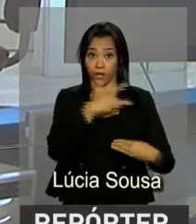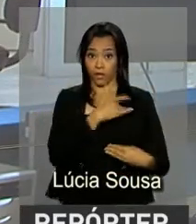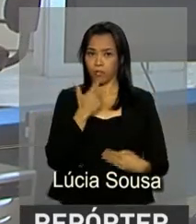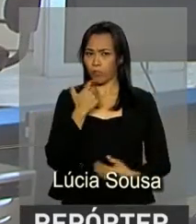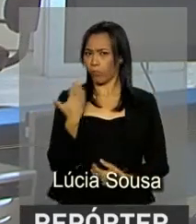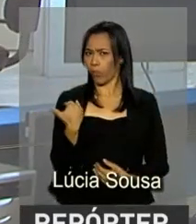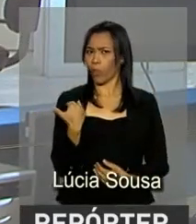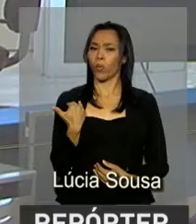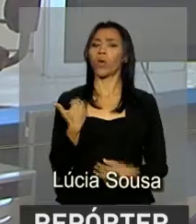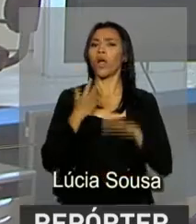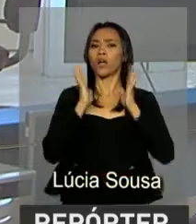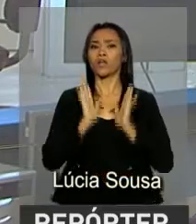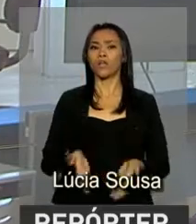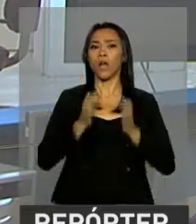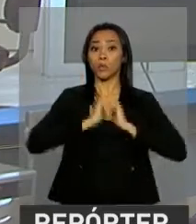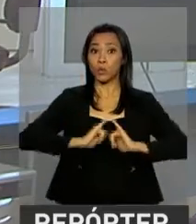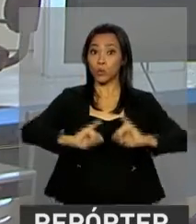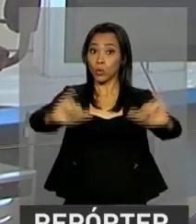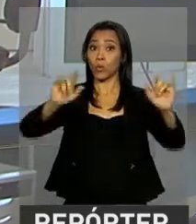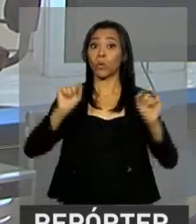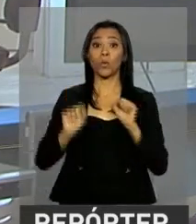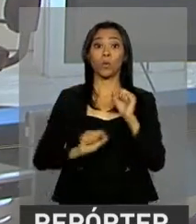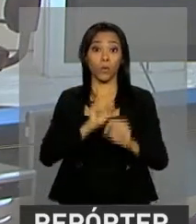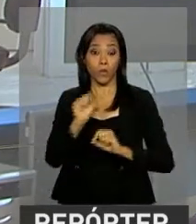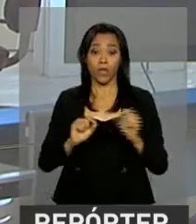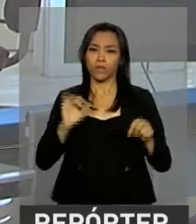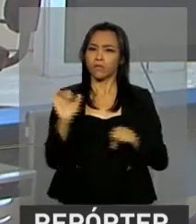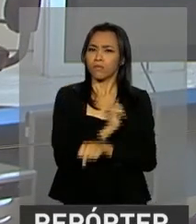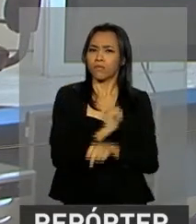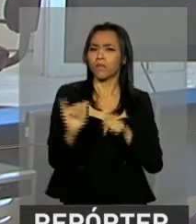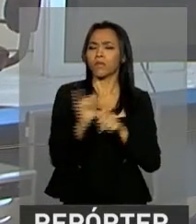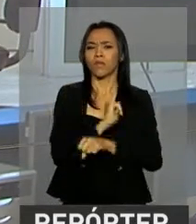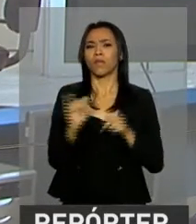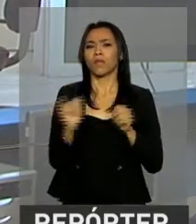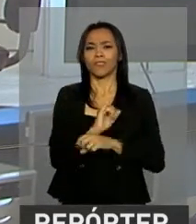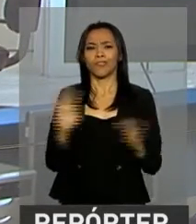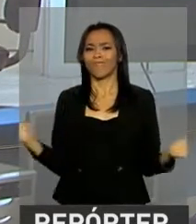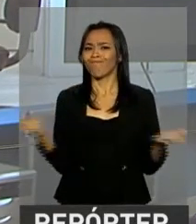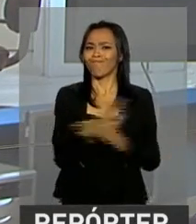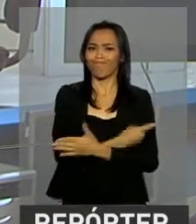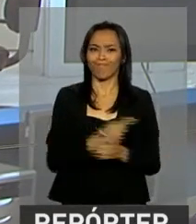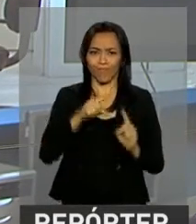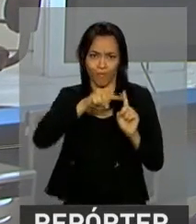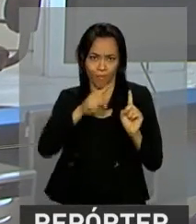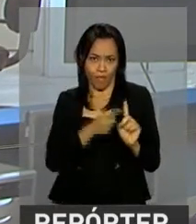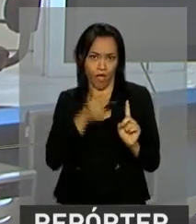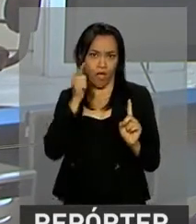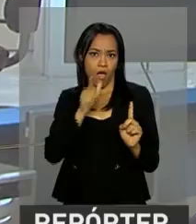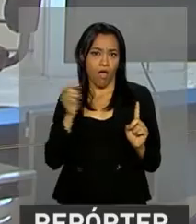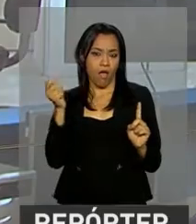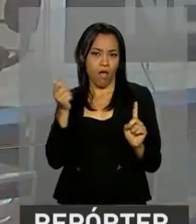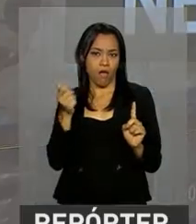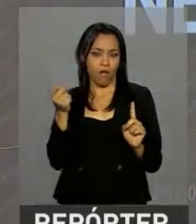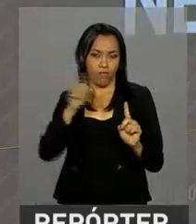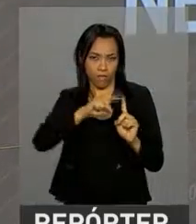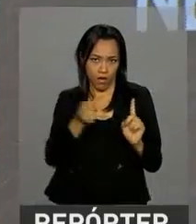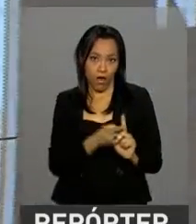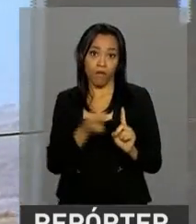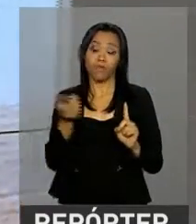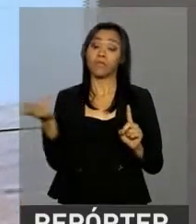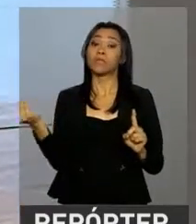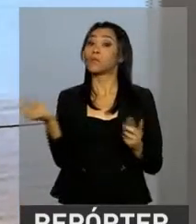há pouco medidas para bebês e gestantes afetados pela seca vírus a repórter beatriz amib